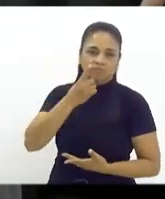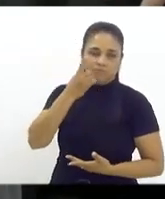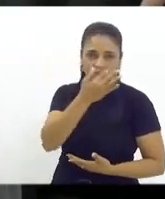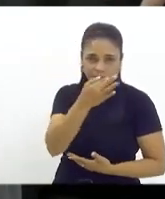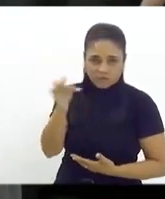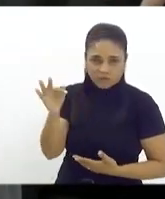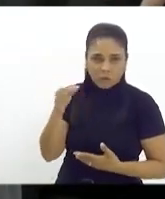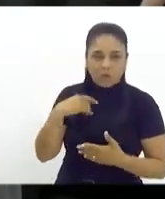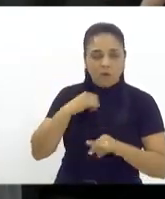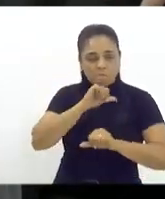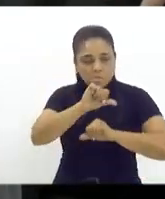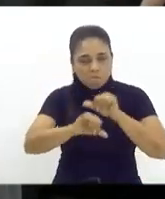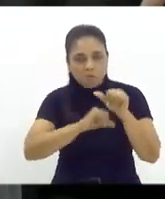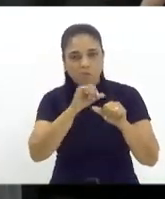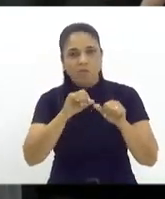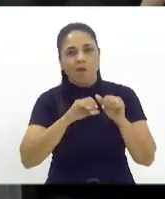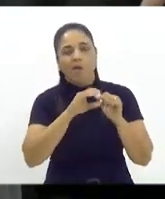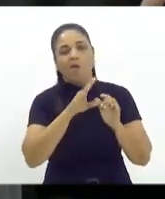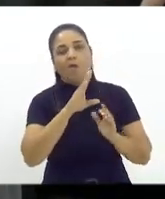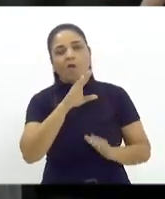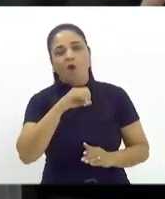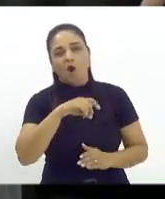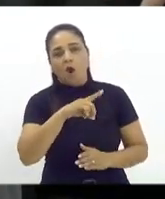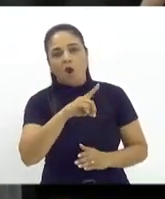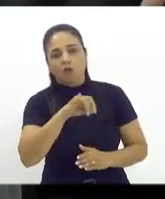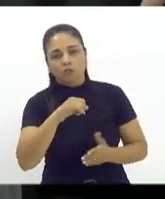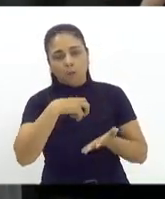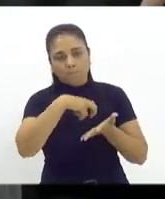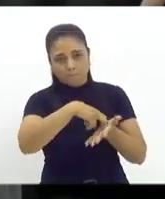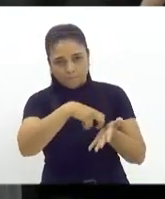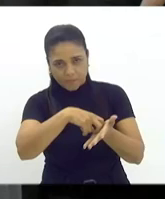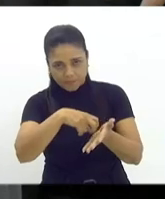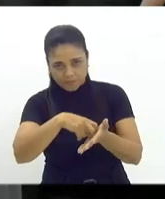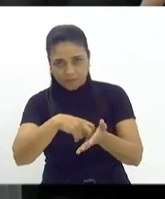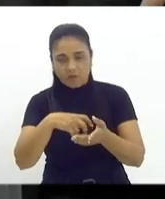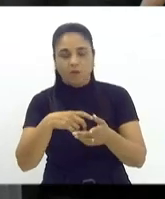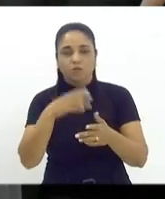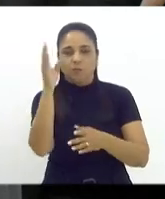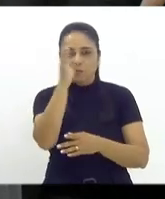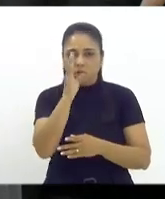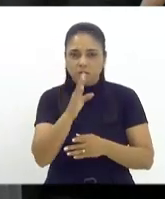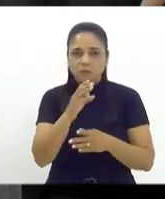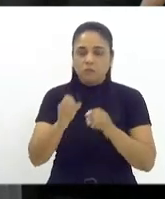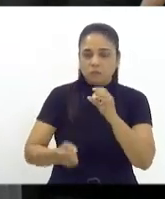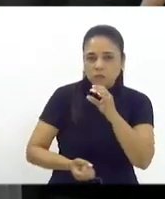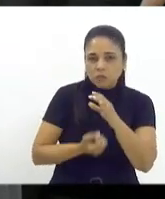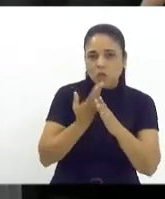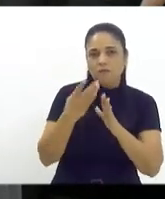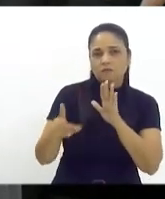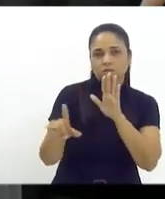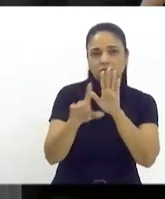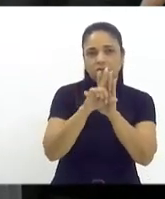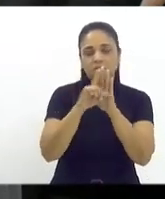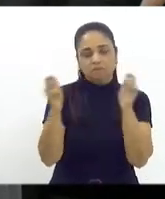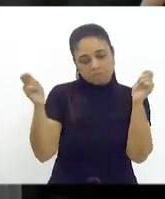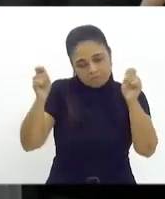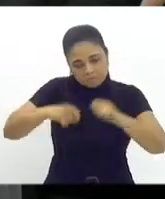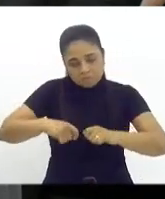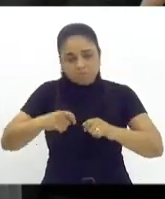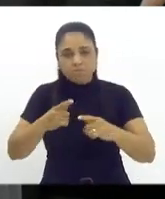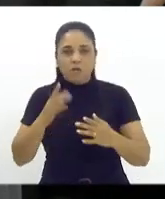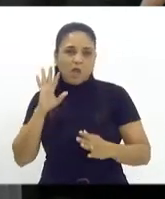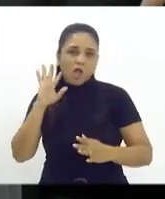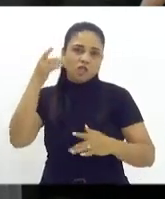reformular o código penal do Brasil e também formular novas legislações que dê conta desse desafio